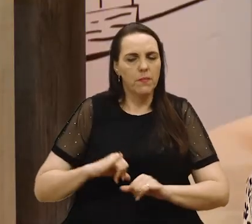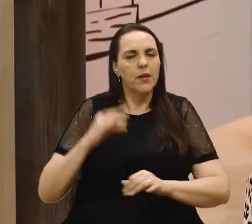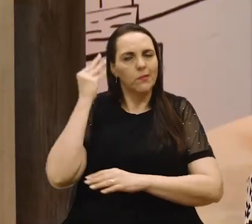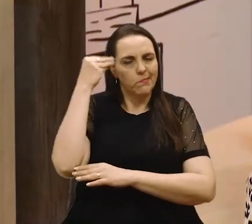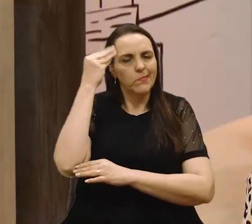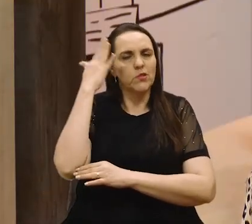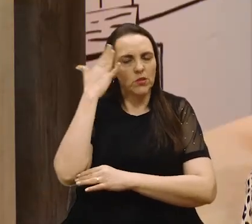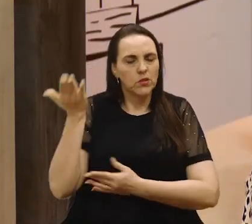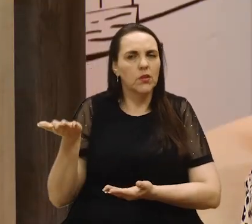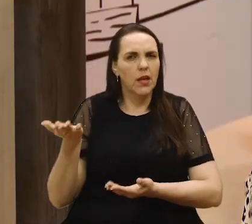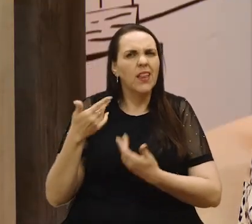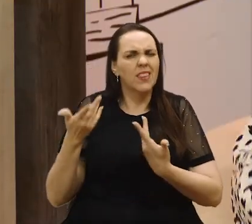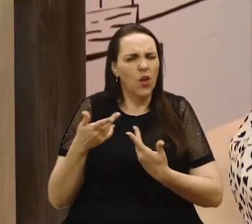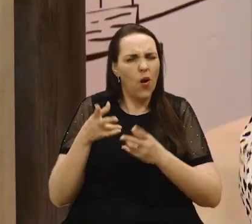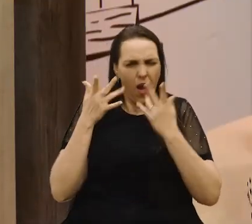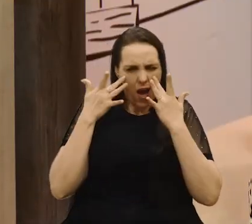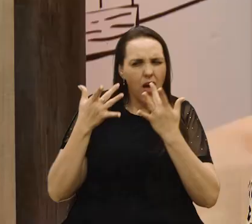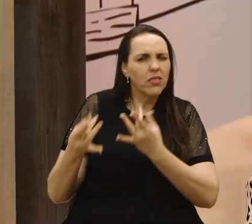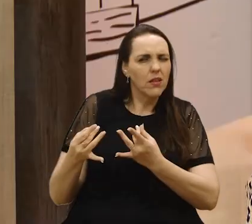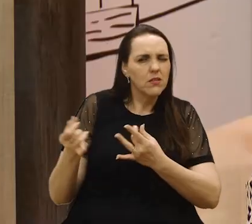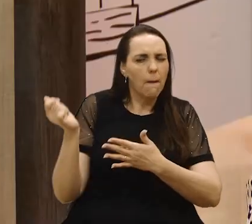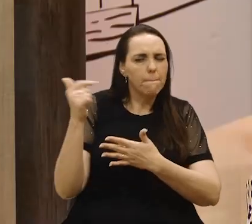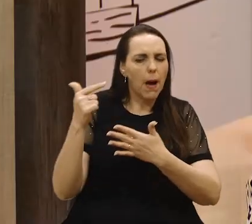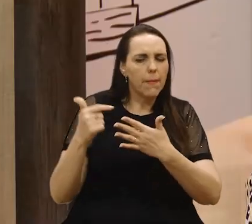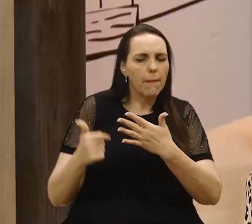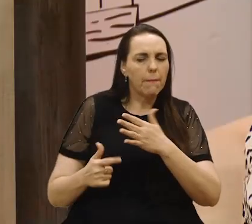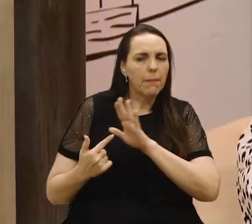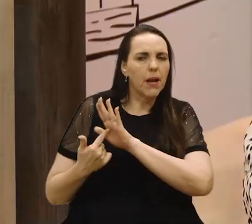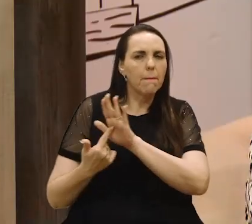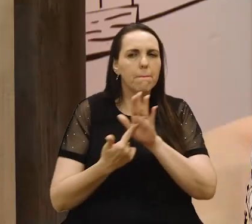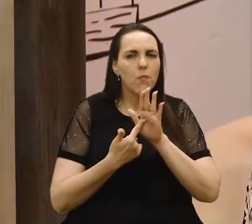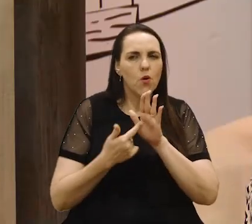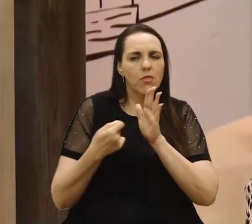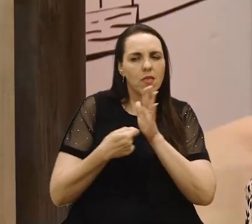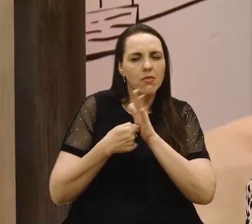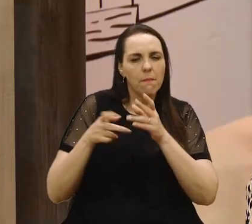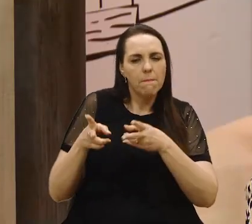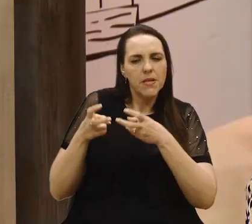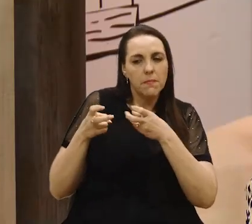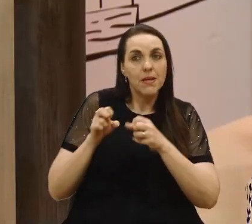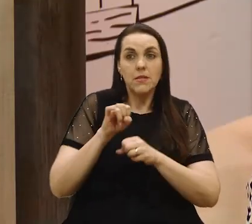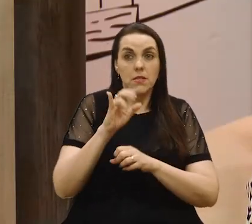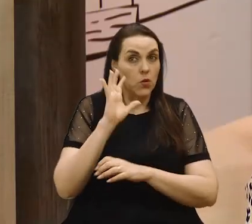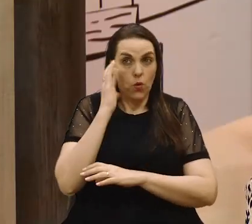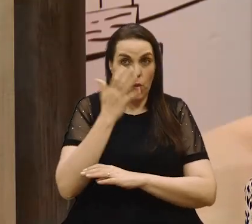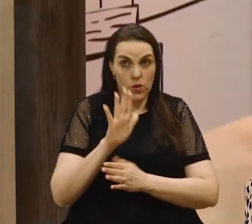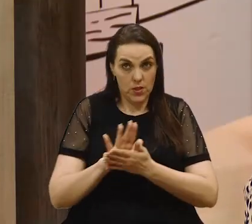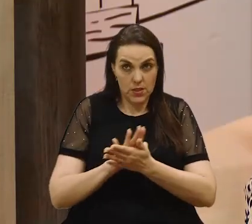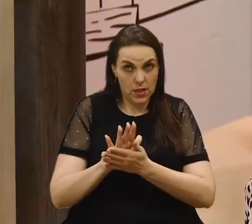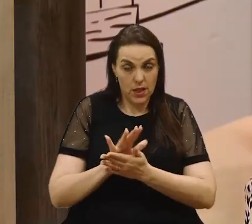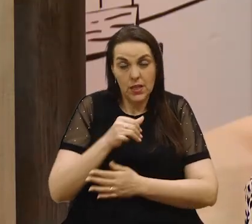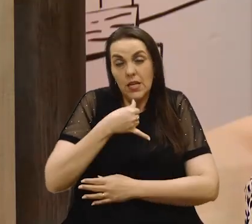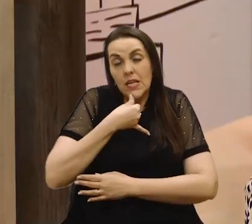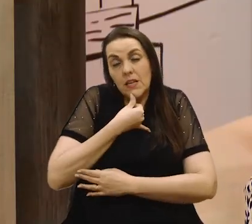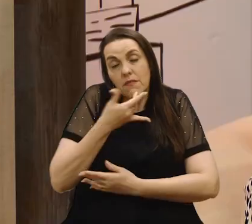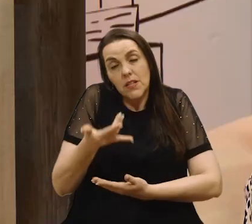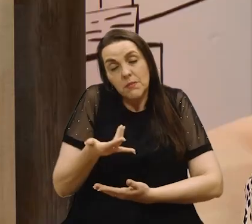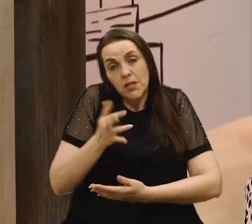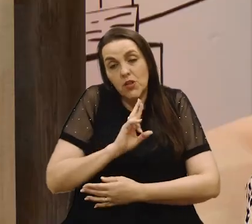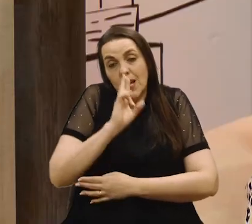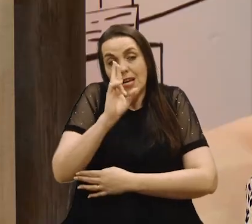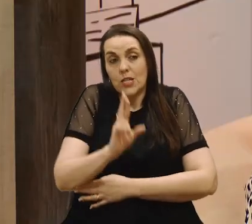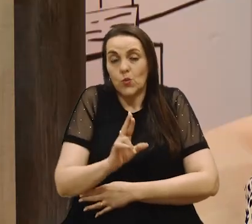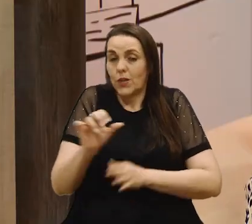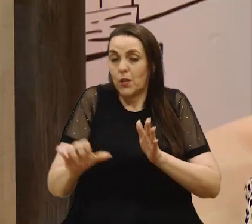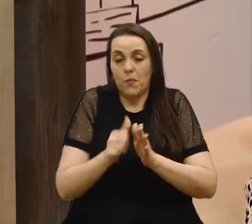mais uma só, né? Então, presta atenção nos sinais, tenta perceber isso, mas se não acontecer, se infelizmente